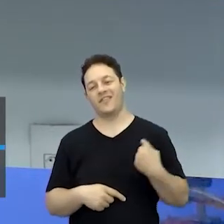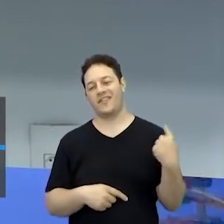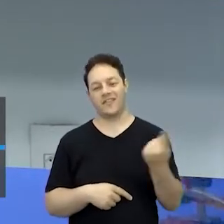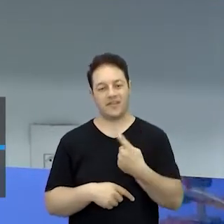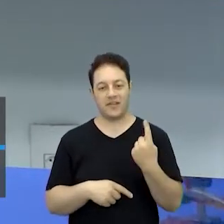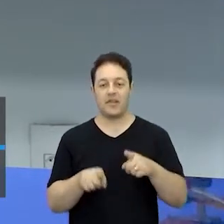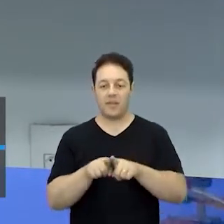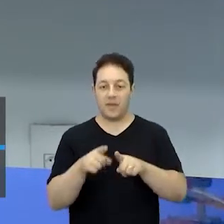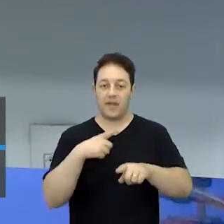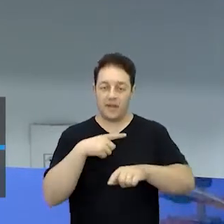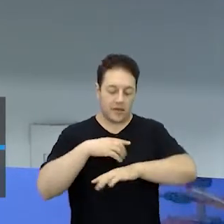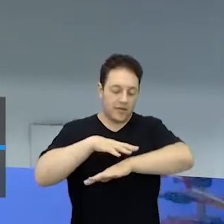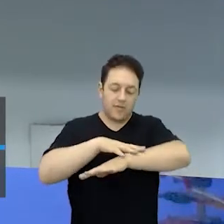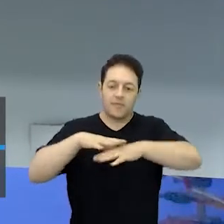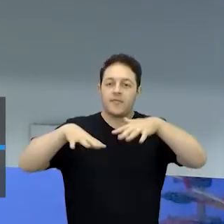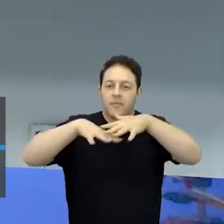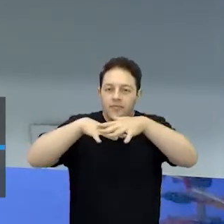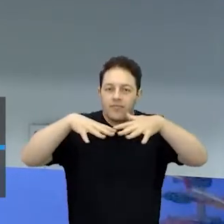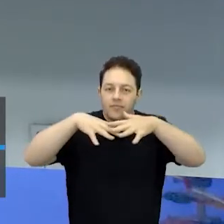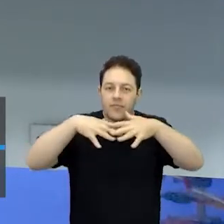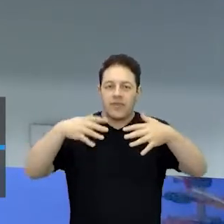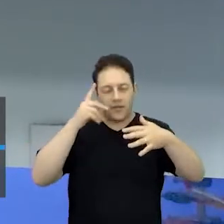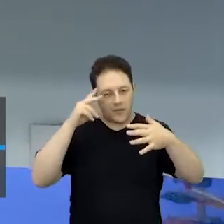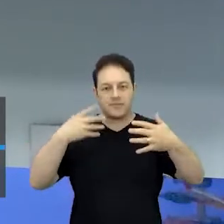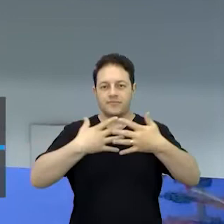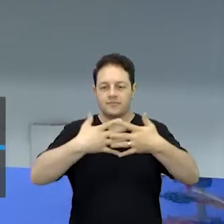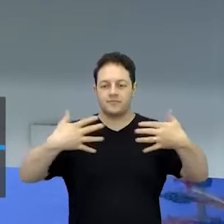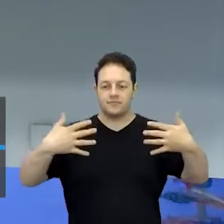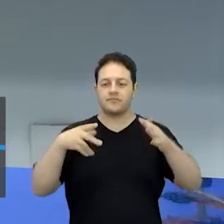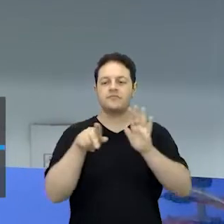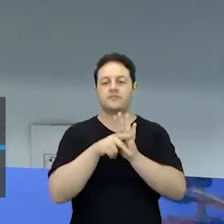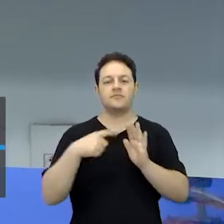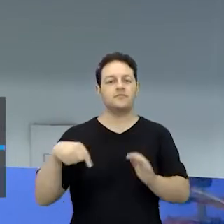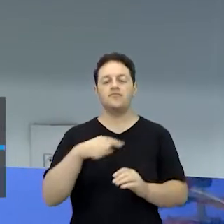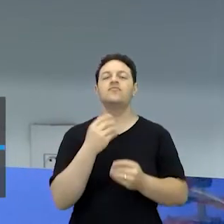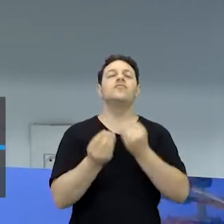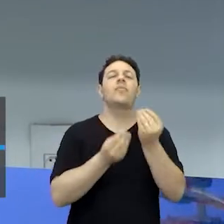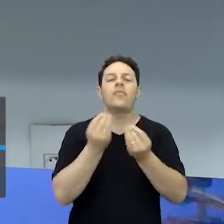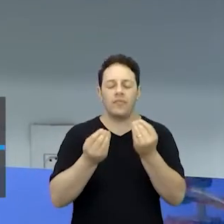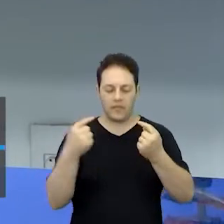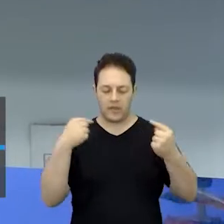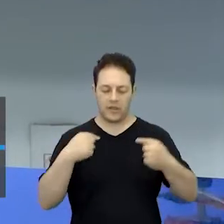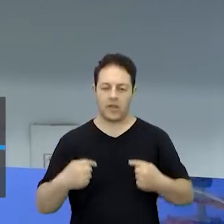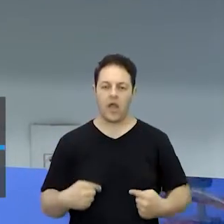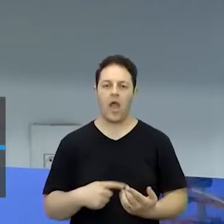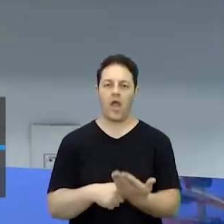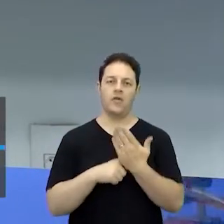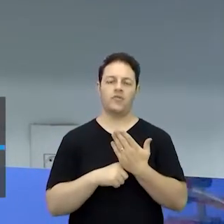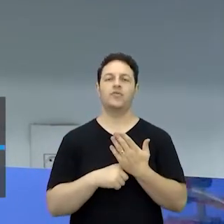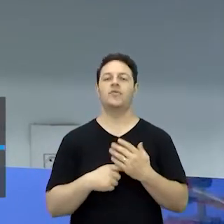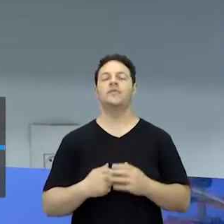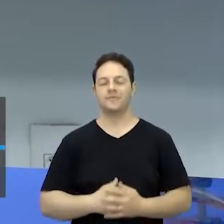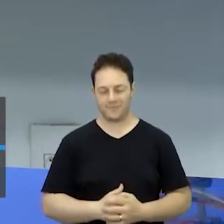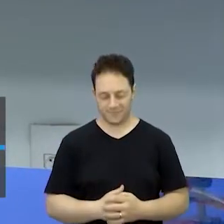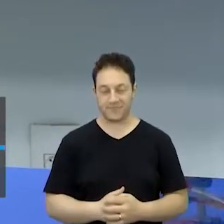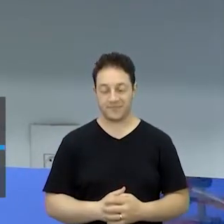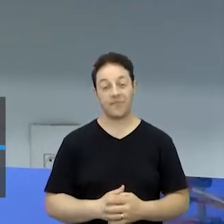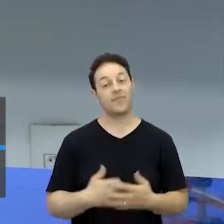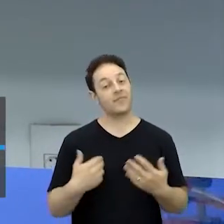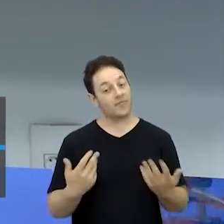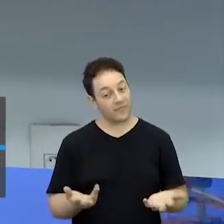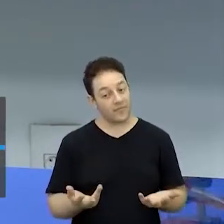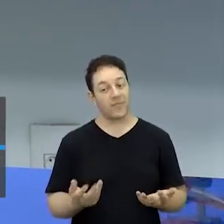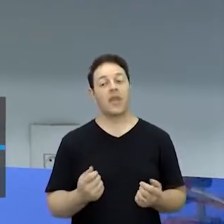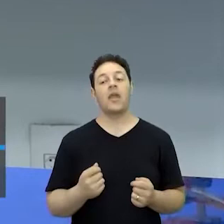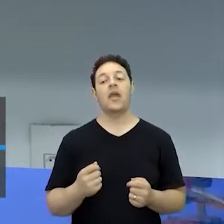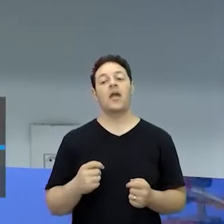tecidos né e em que parte como que eles desempenham ali as suas funções no nosso tecido então